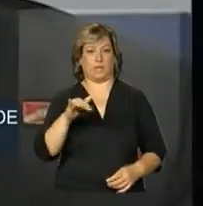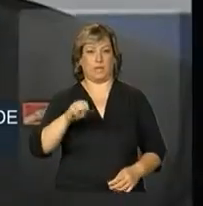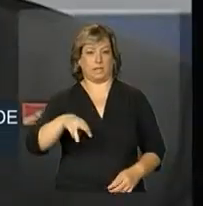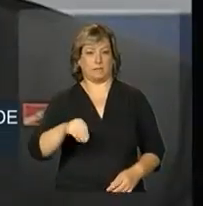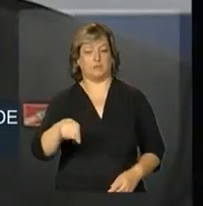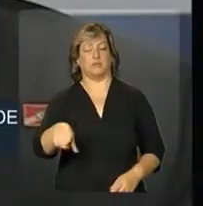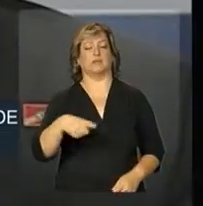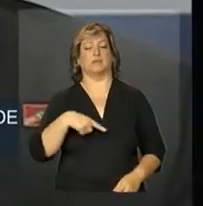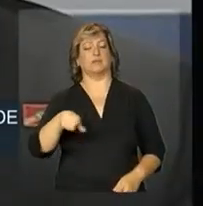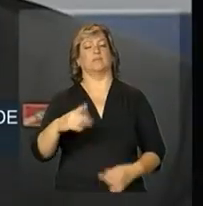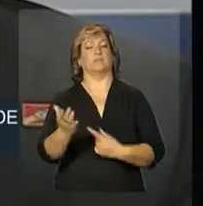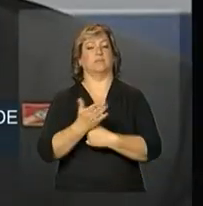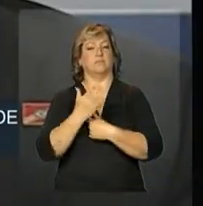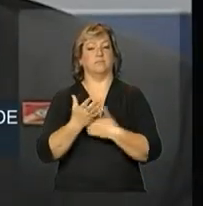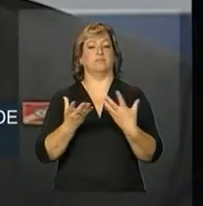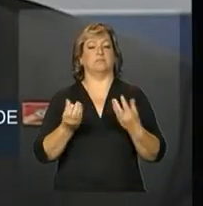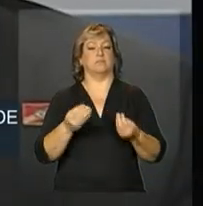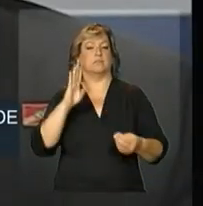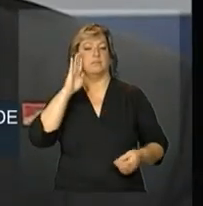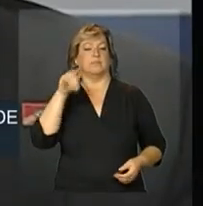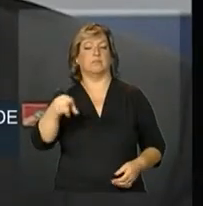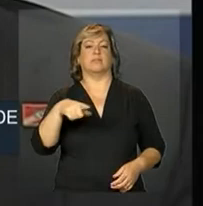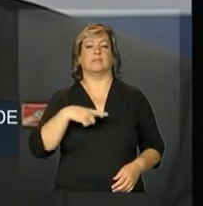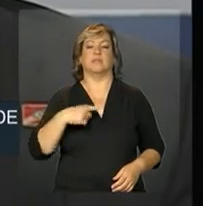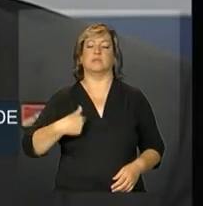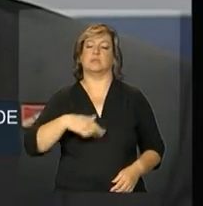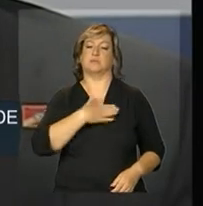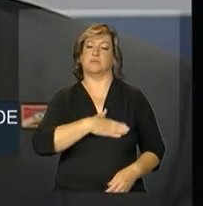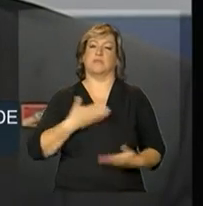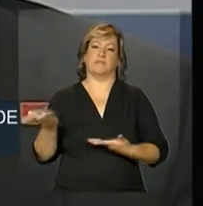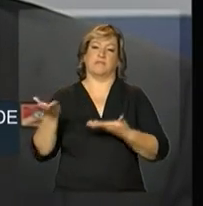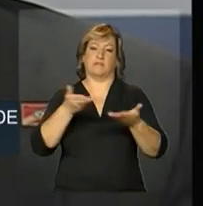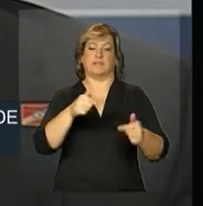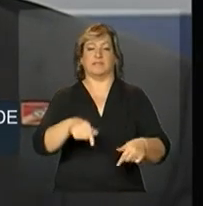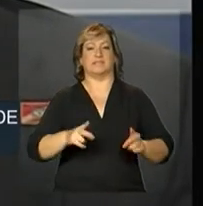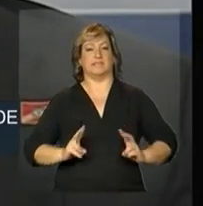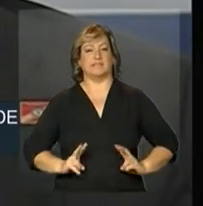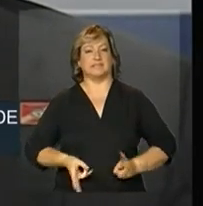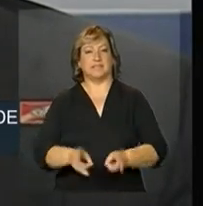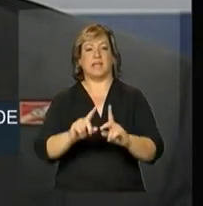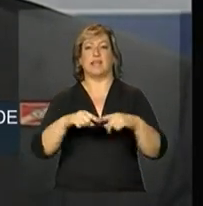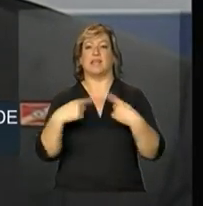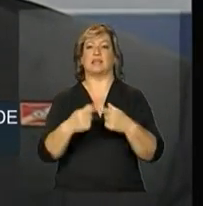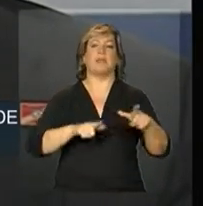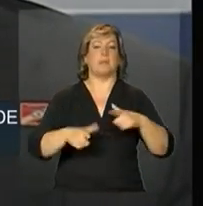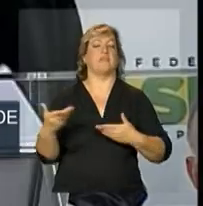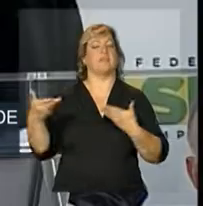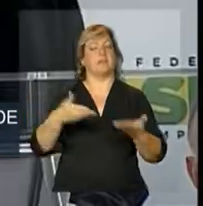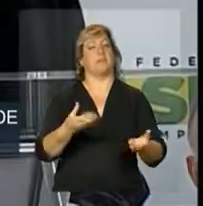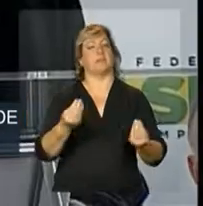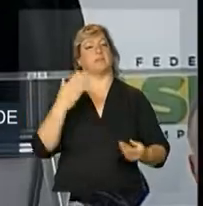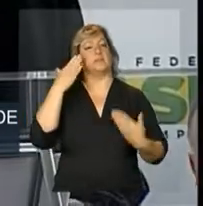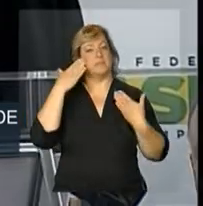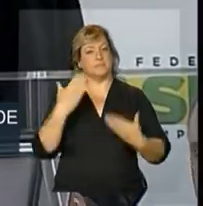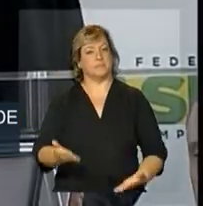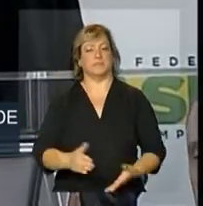grandes colaboradores e que nos prestigia sempre em todas as nossas atividades.